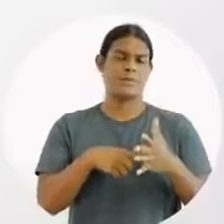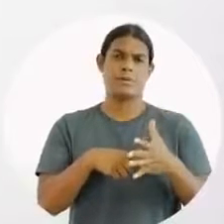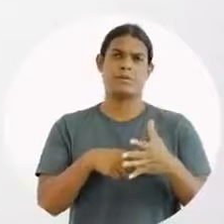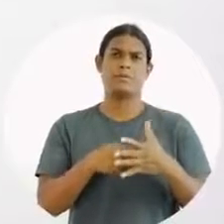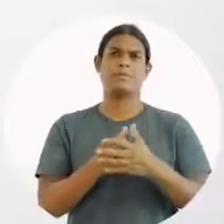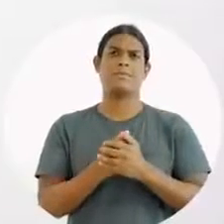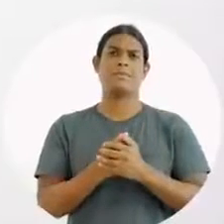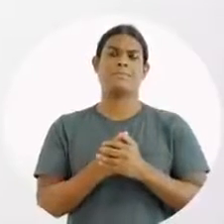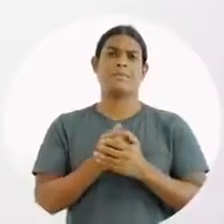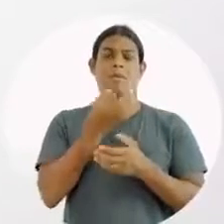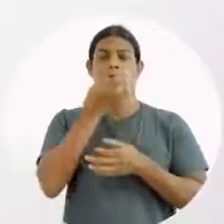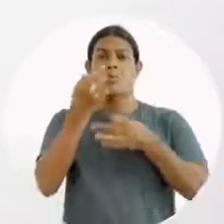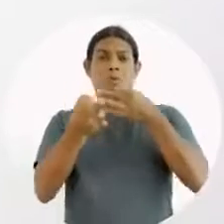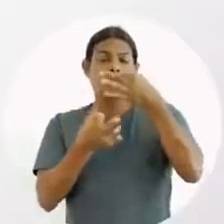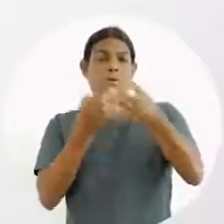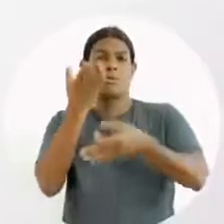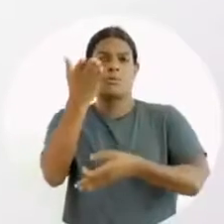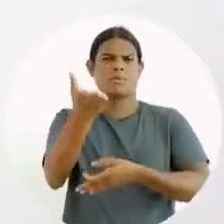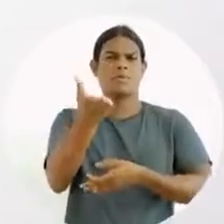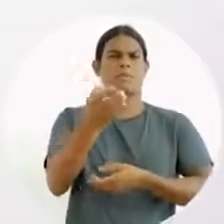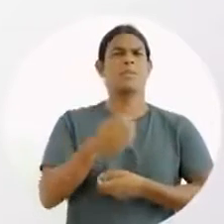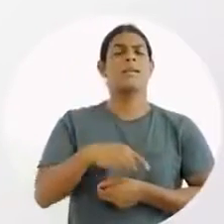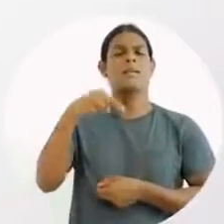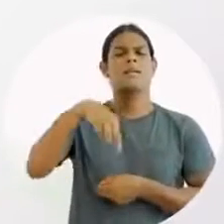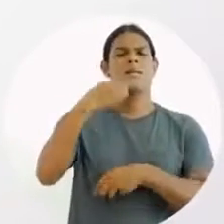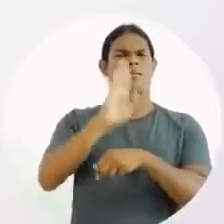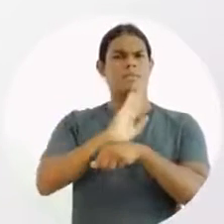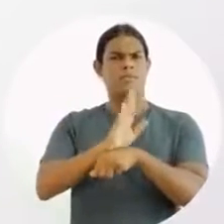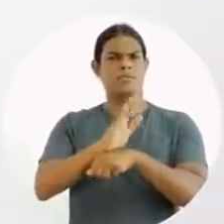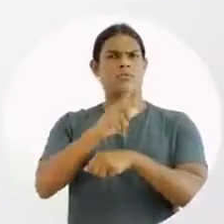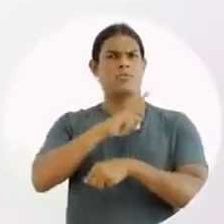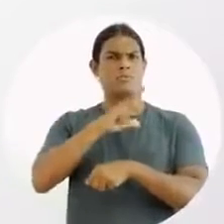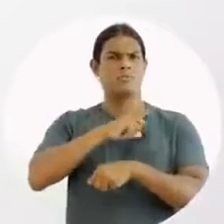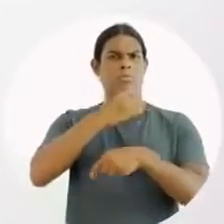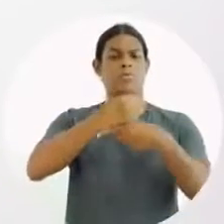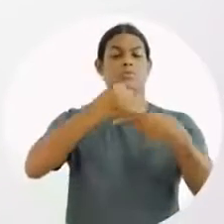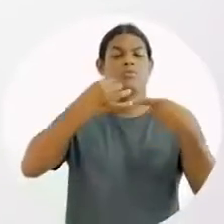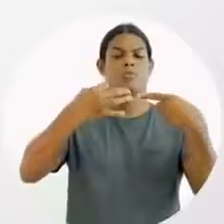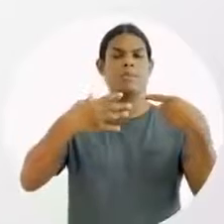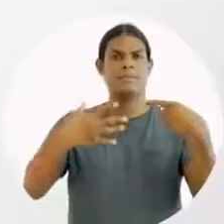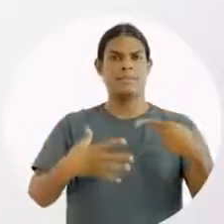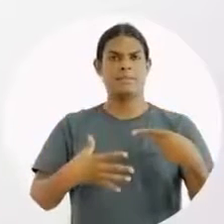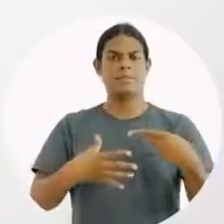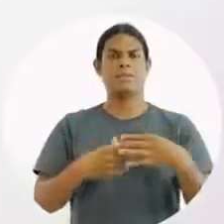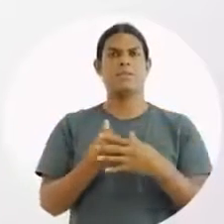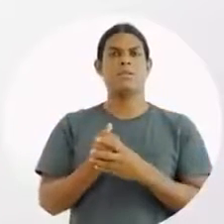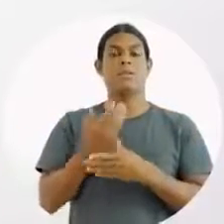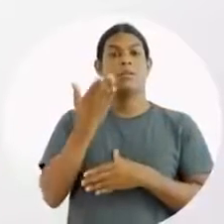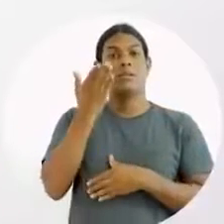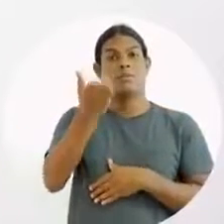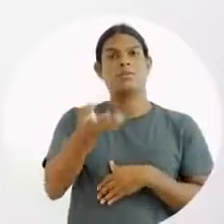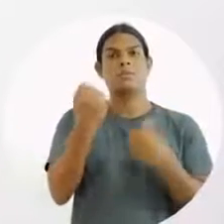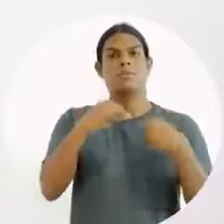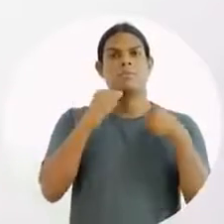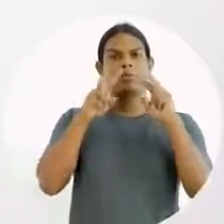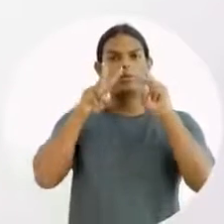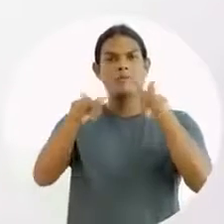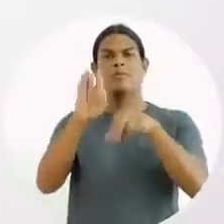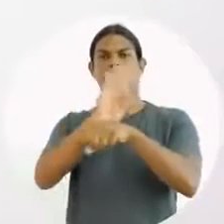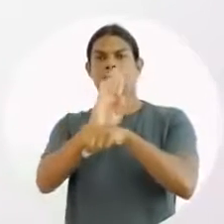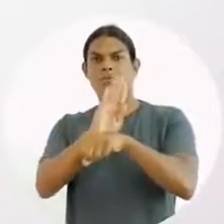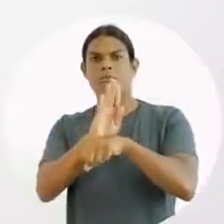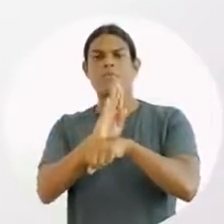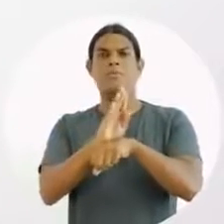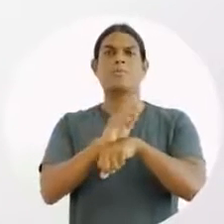e eu vou dar uma dica. Vai aparecer um link nessa gravação, onde esse link vai levar vocês a trechos de